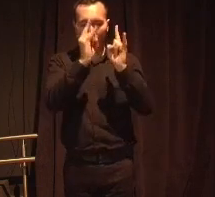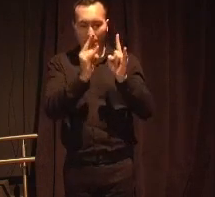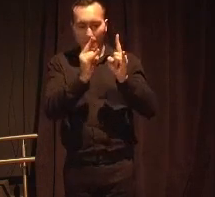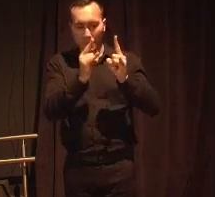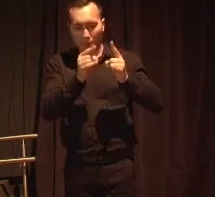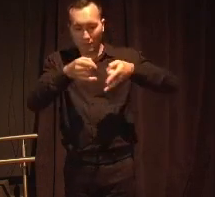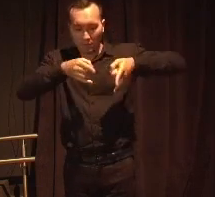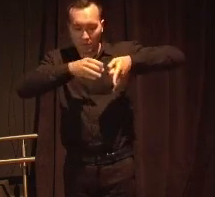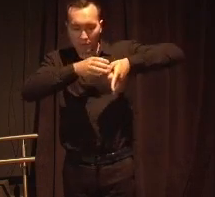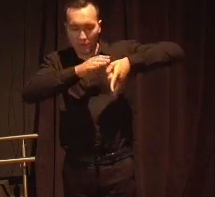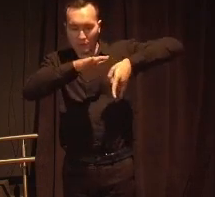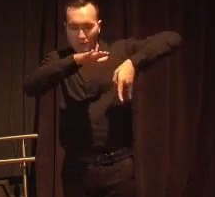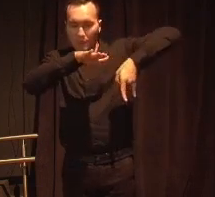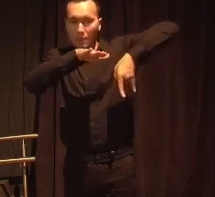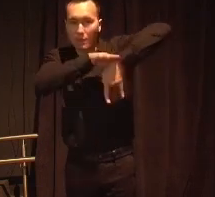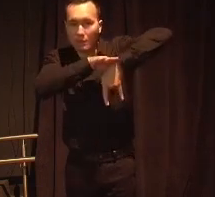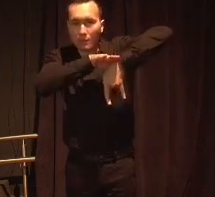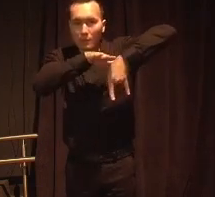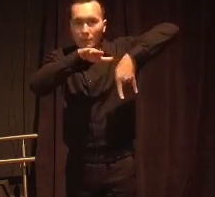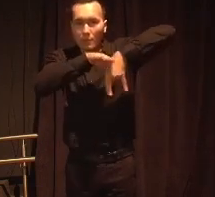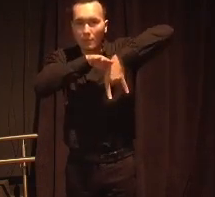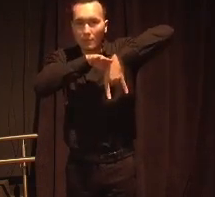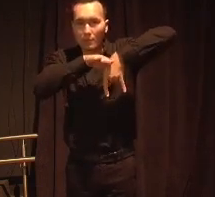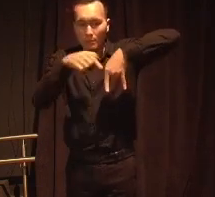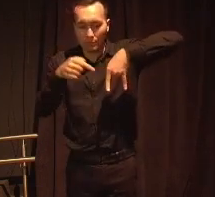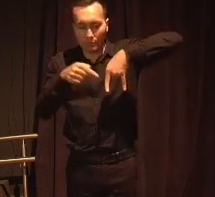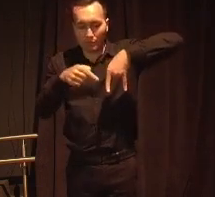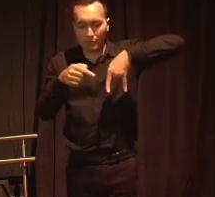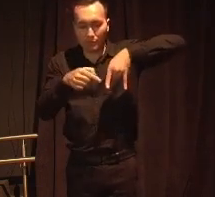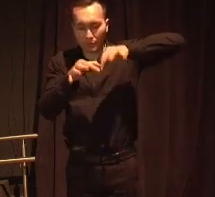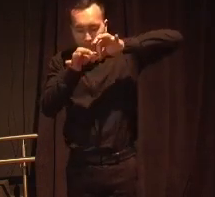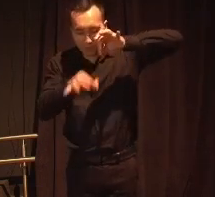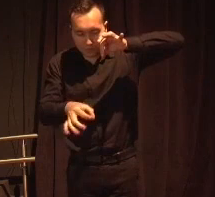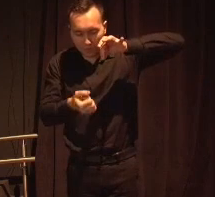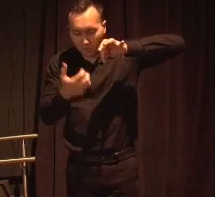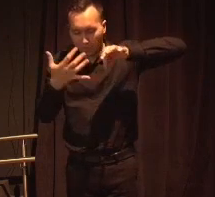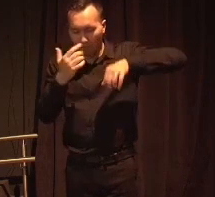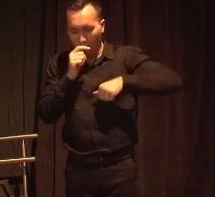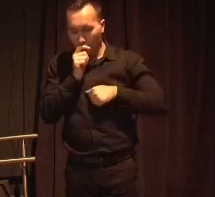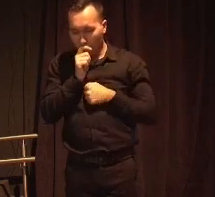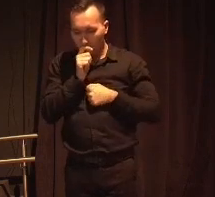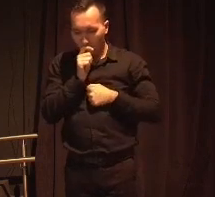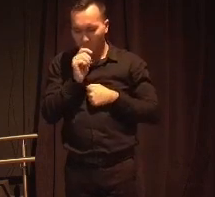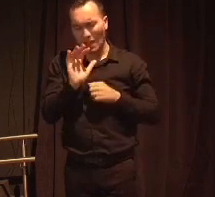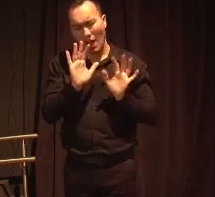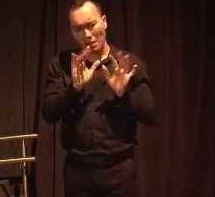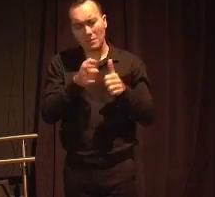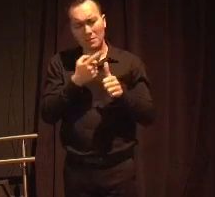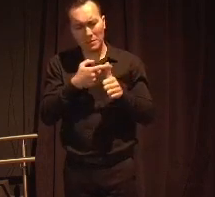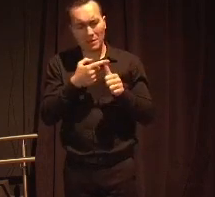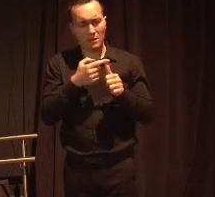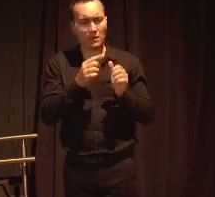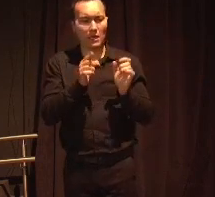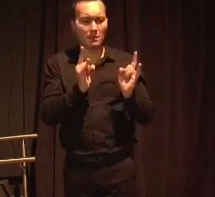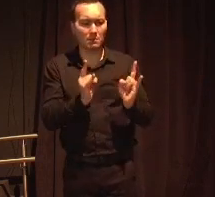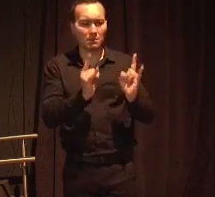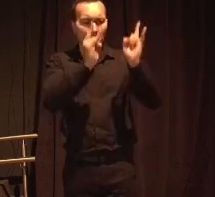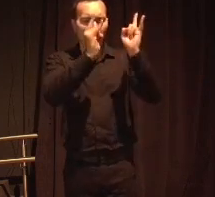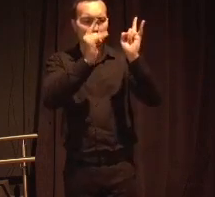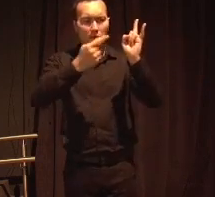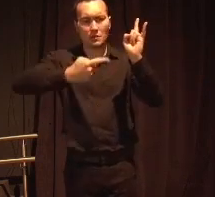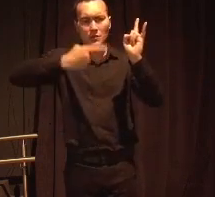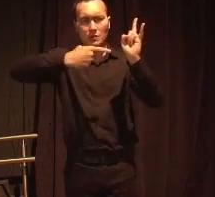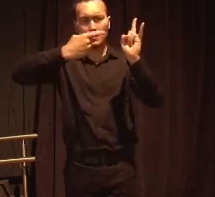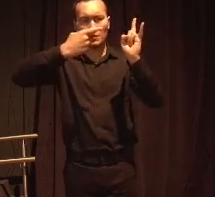pequeno, eu não vou construir os 10 andares ao mesmo tempo, eu posso construir só o primeiro andar, né? Então, a gente tem, como líderes aí nessa área